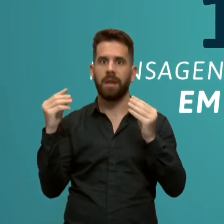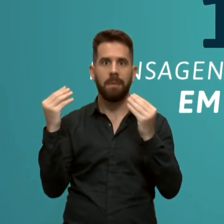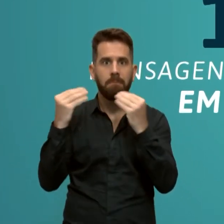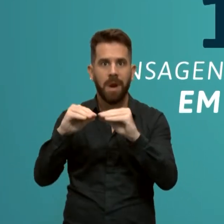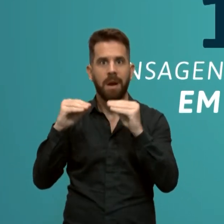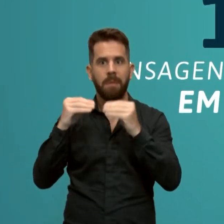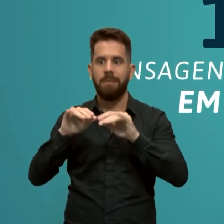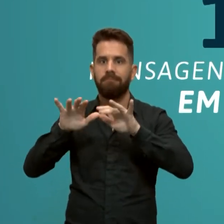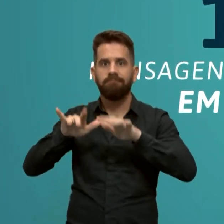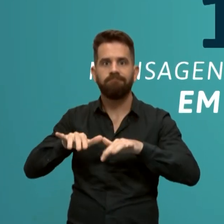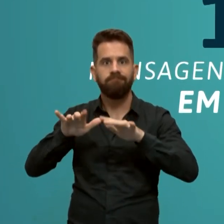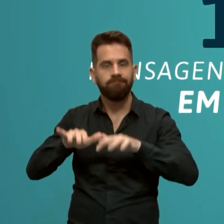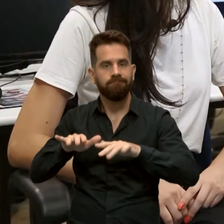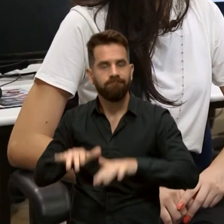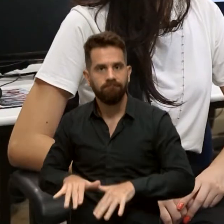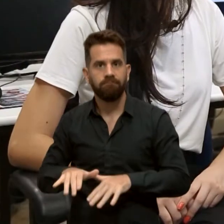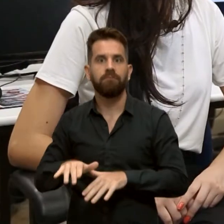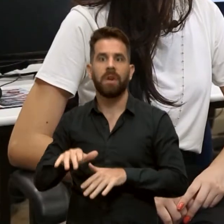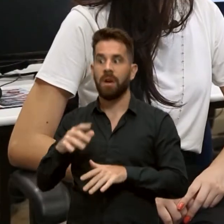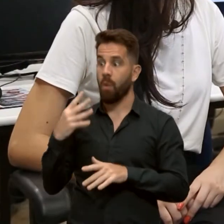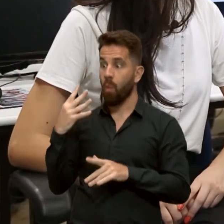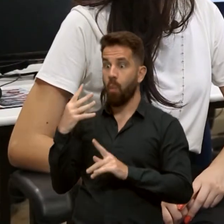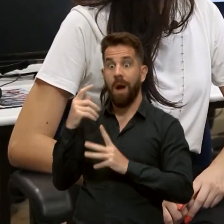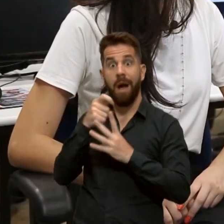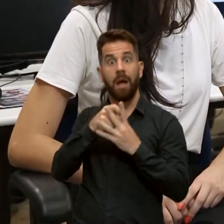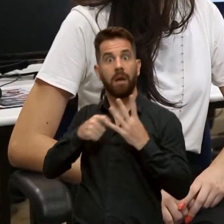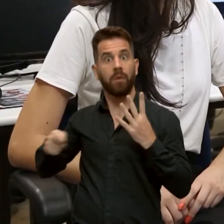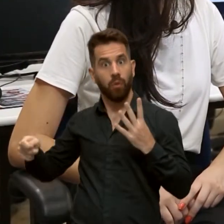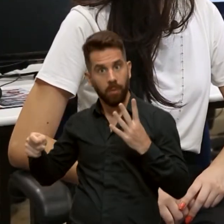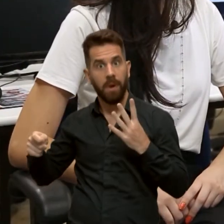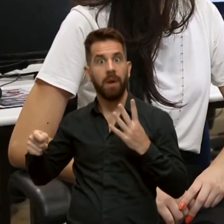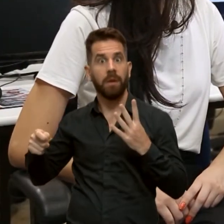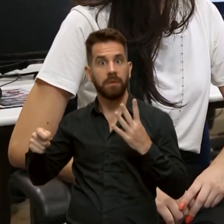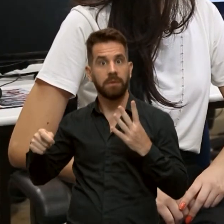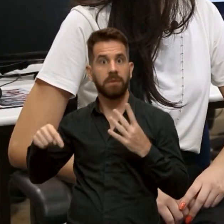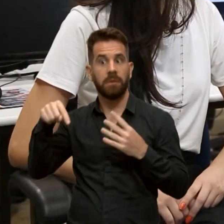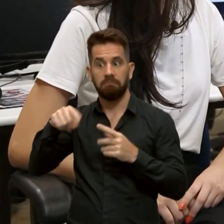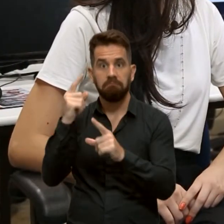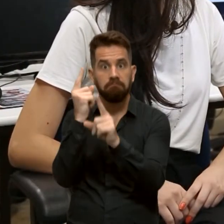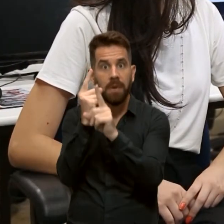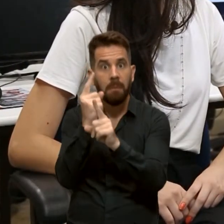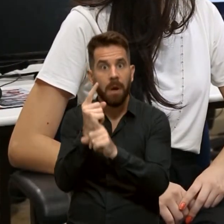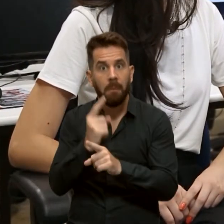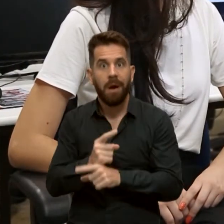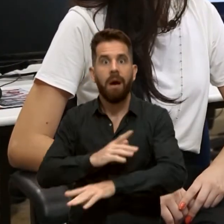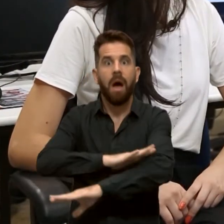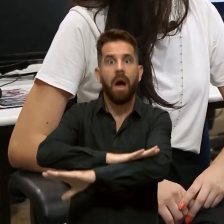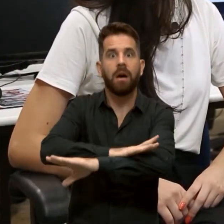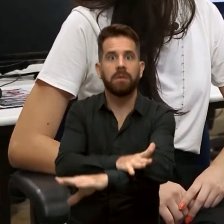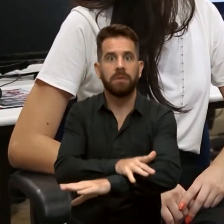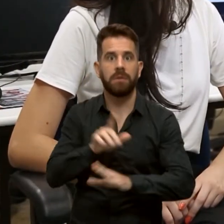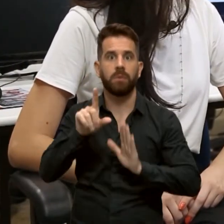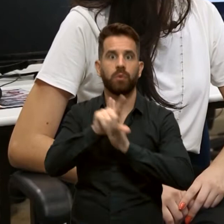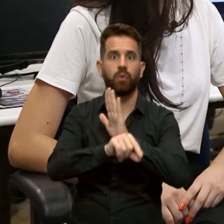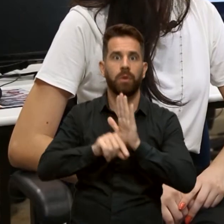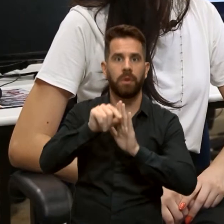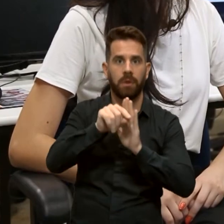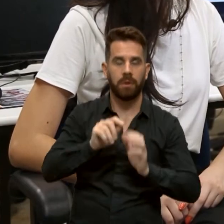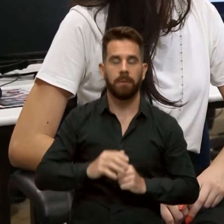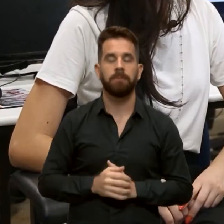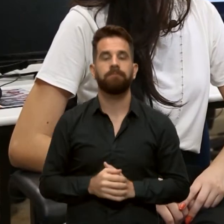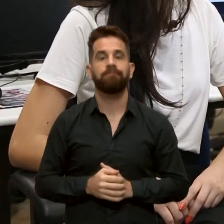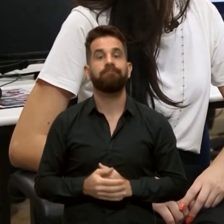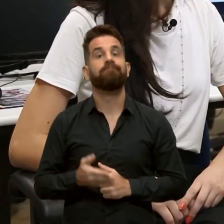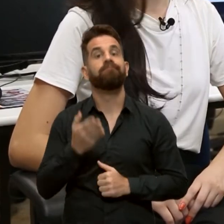meses e em língua portuguesa. A gente teve uma ideia de atacar um problema que, infelizmente, é recorrente ainda no Brasil, que